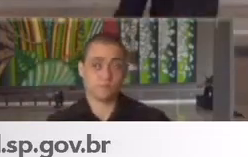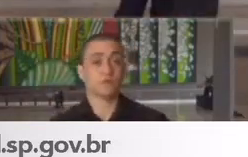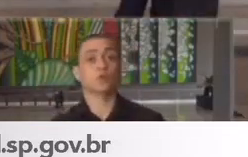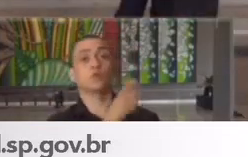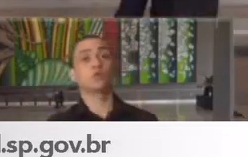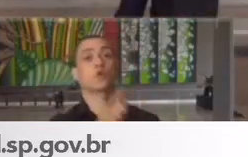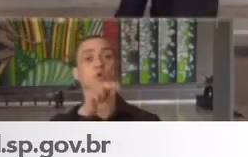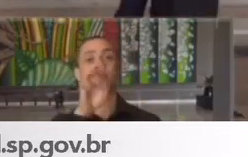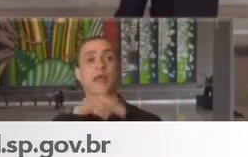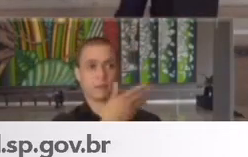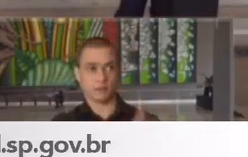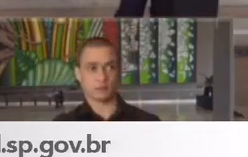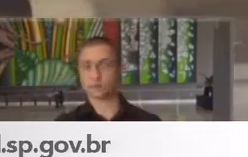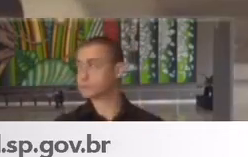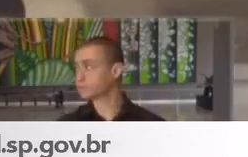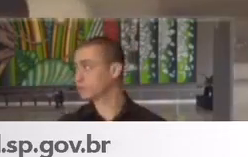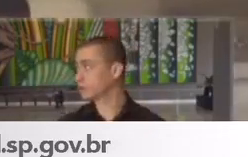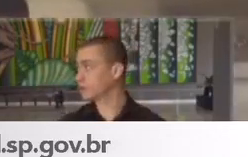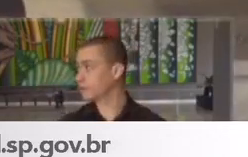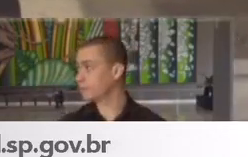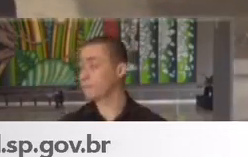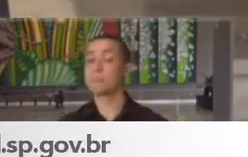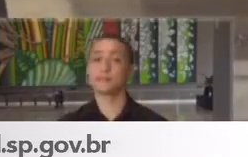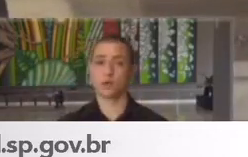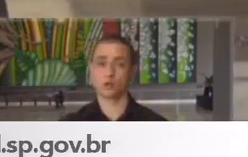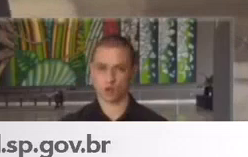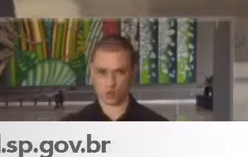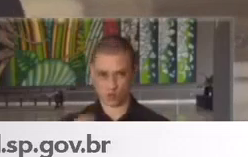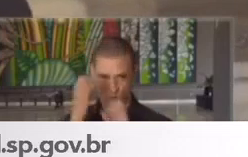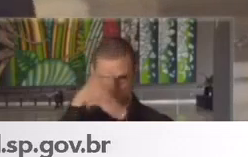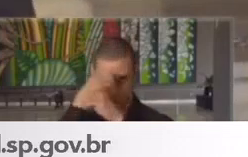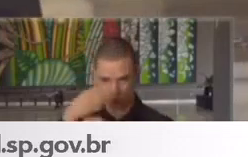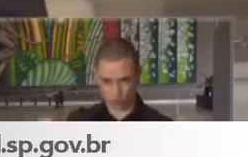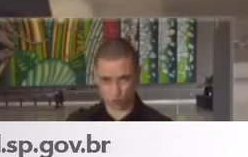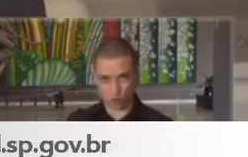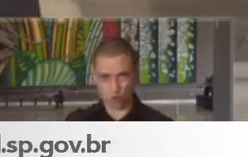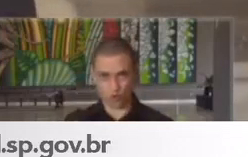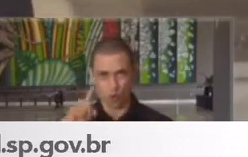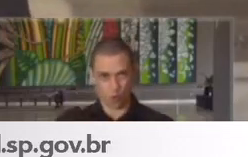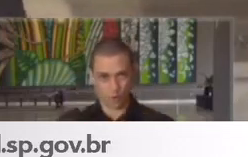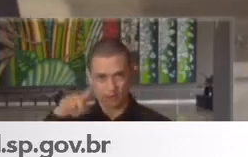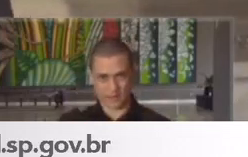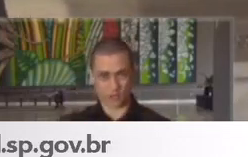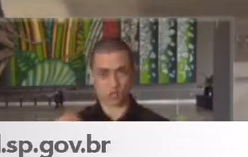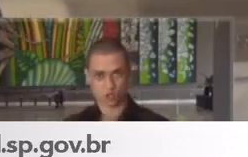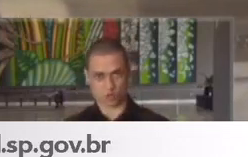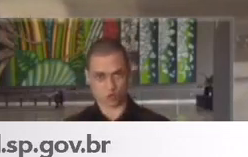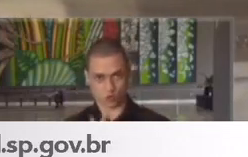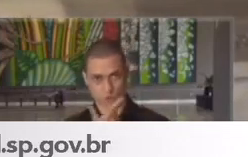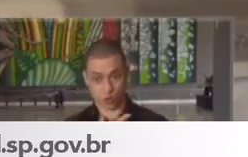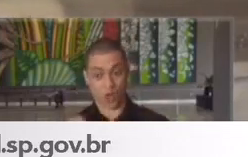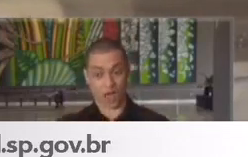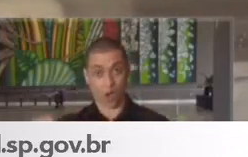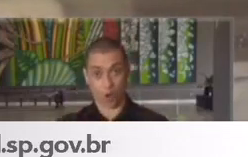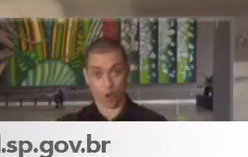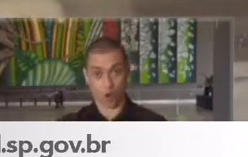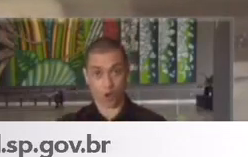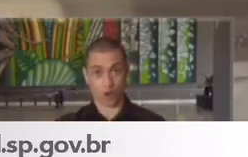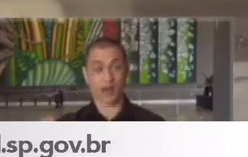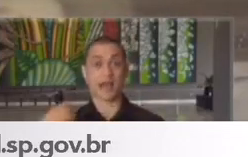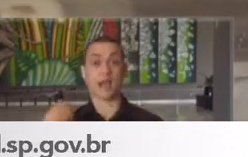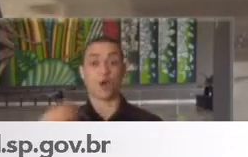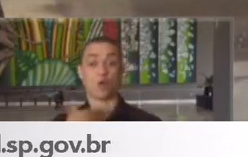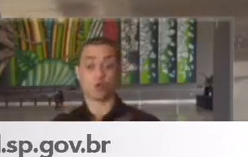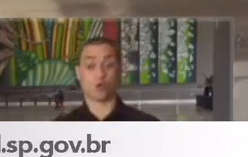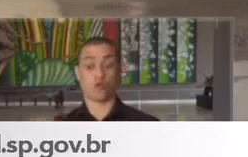pergunta do jornalista Bruno Ribeiro. Os testes de agora, o material para os testes de agora, está sendo adquirido pelo